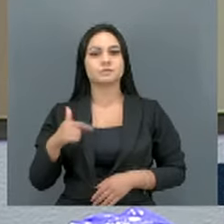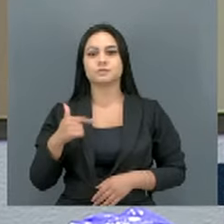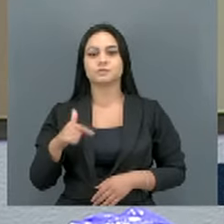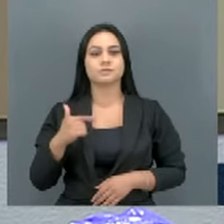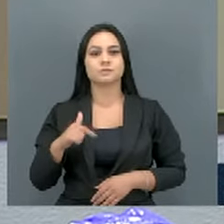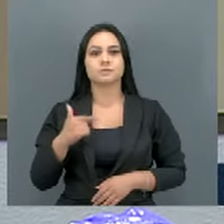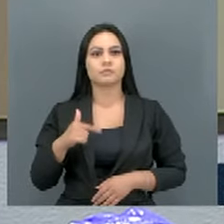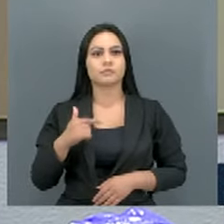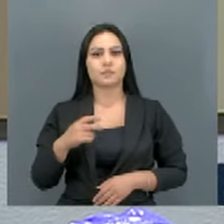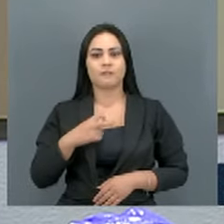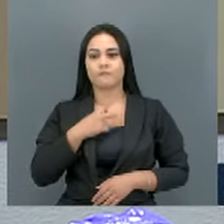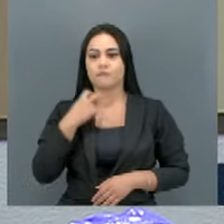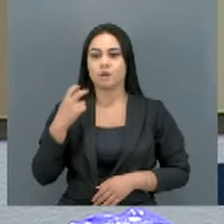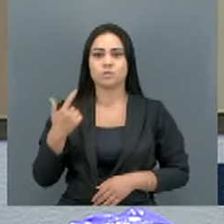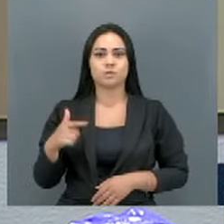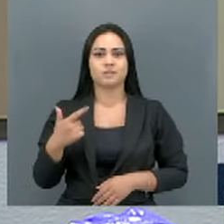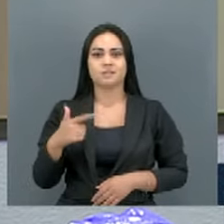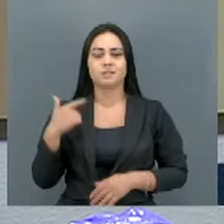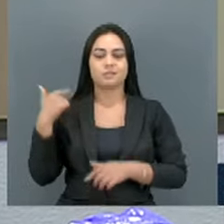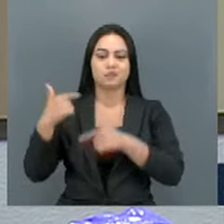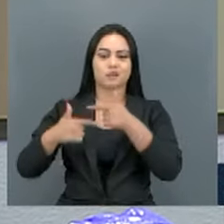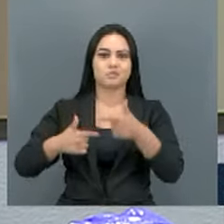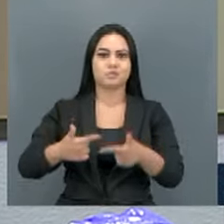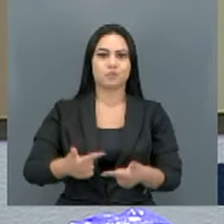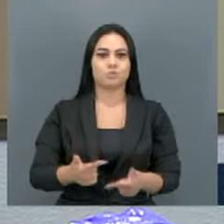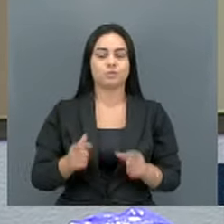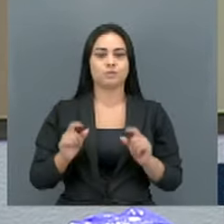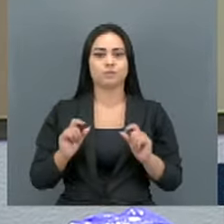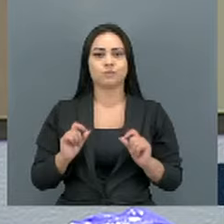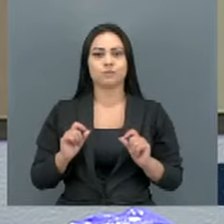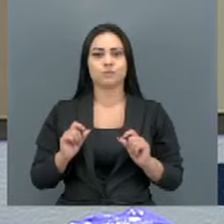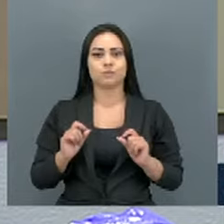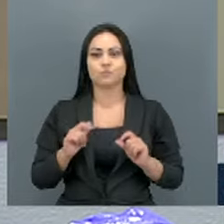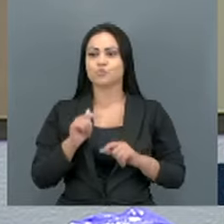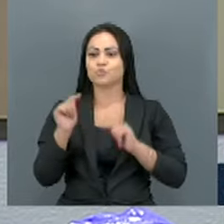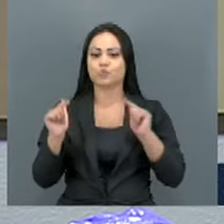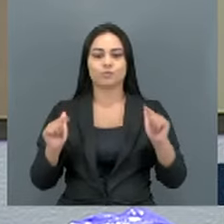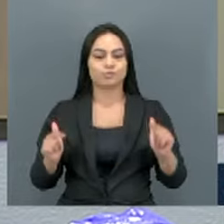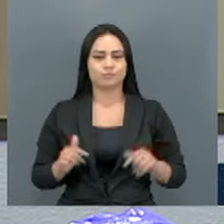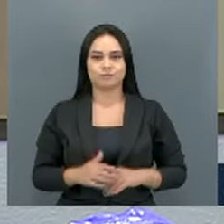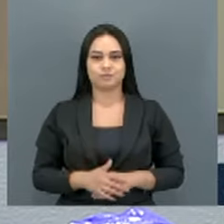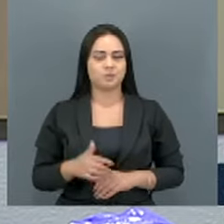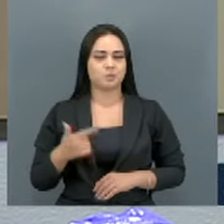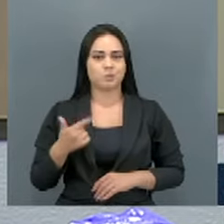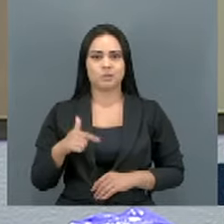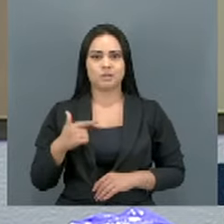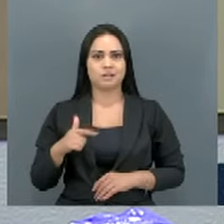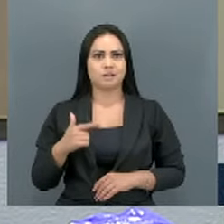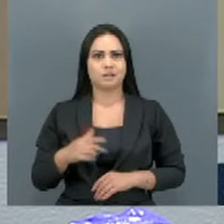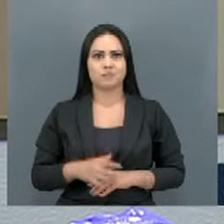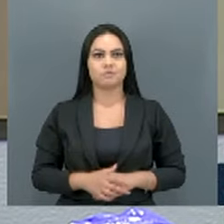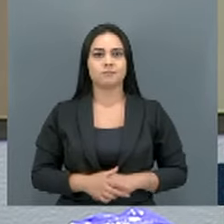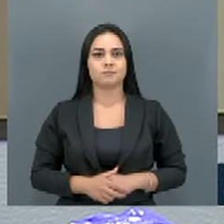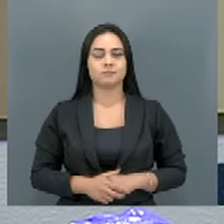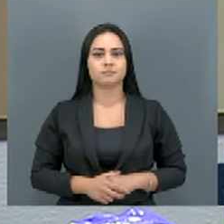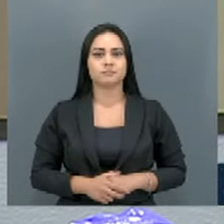Não tem a voz, não tem a tradição dos outros. Não fala a língua.